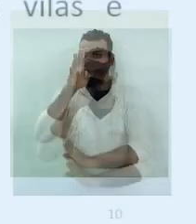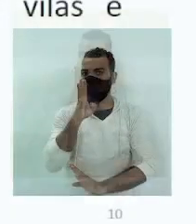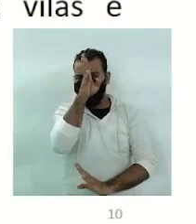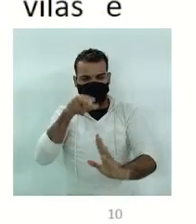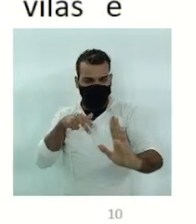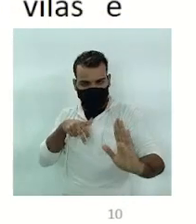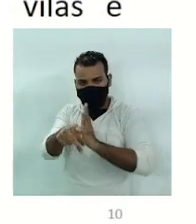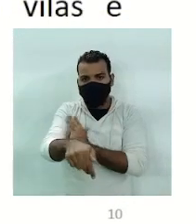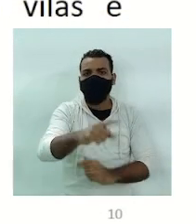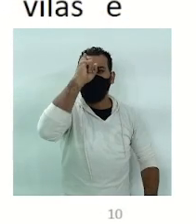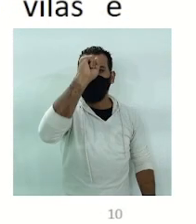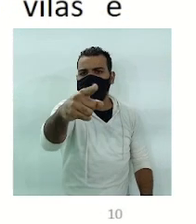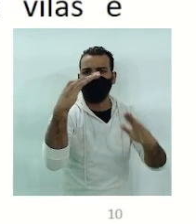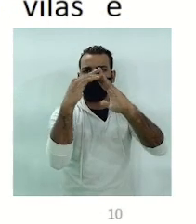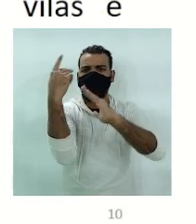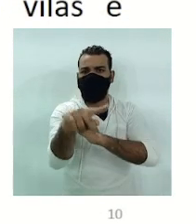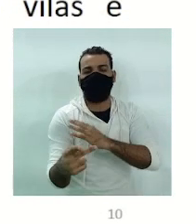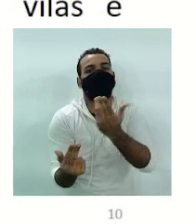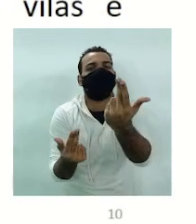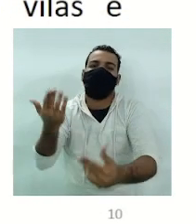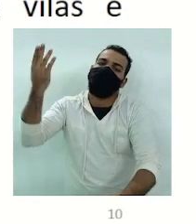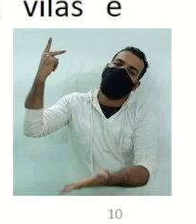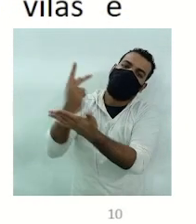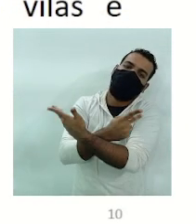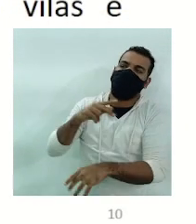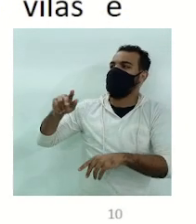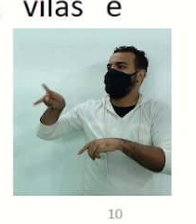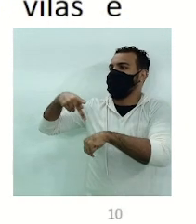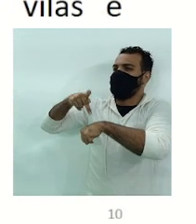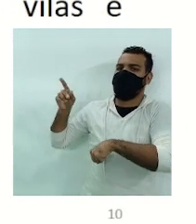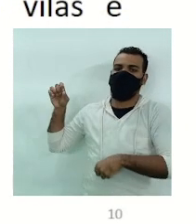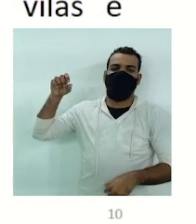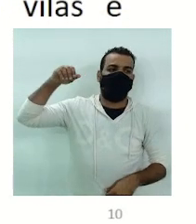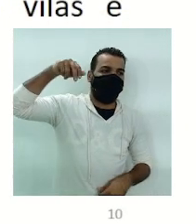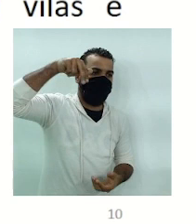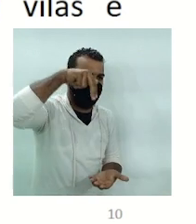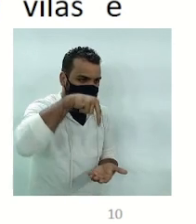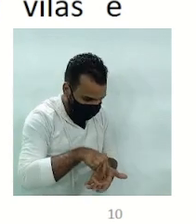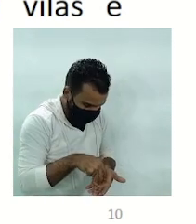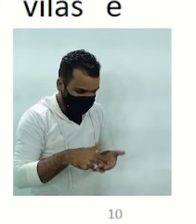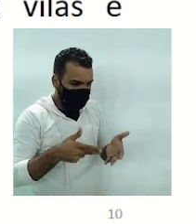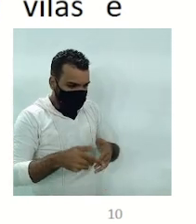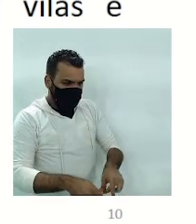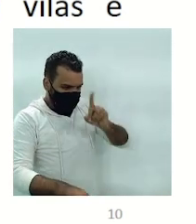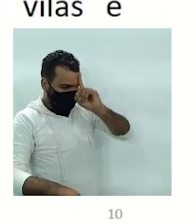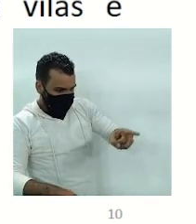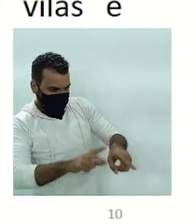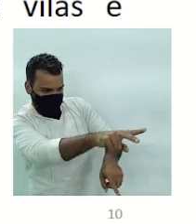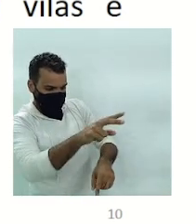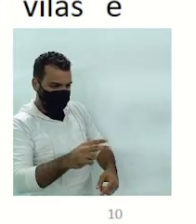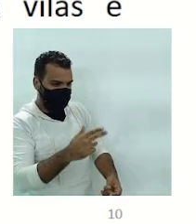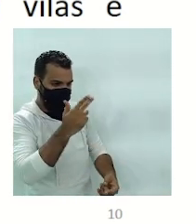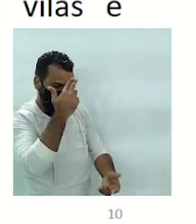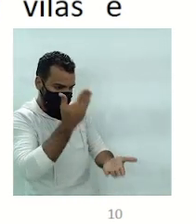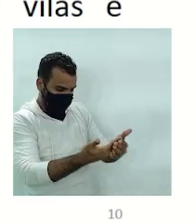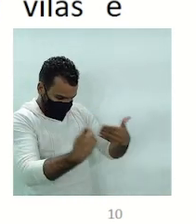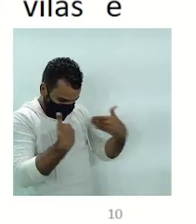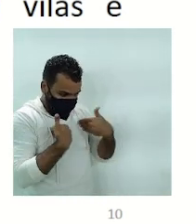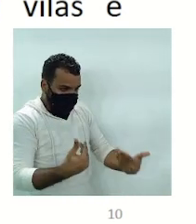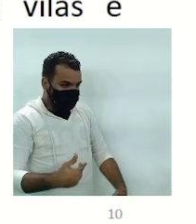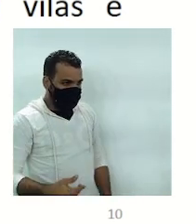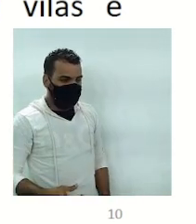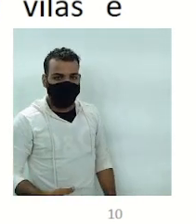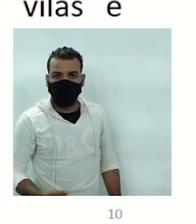dos Cariris, que foi um movimento de resistência da nação Cariri,